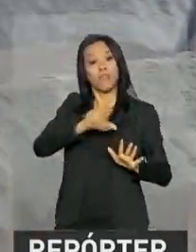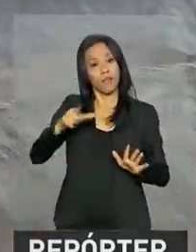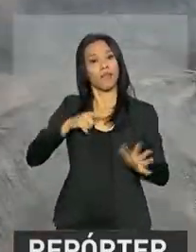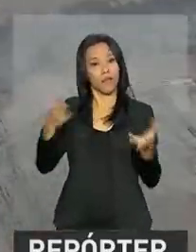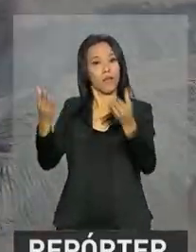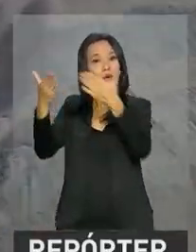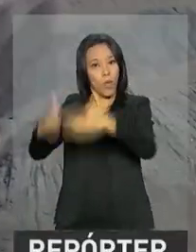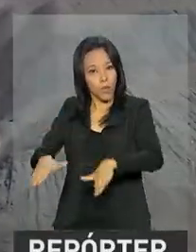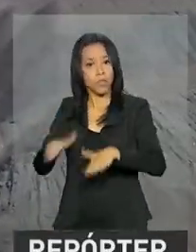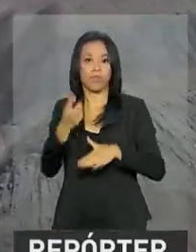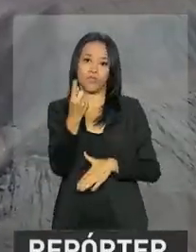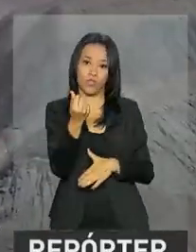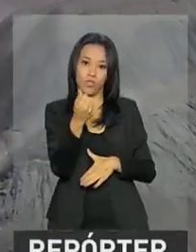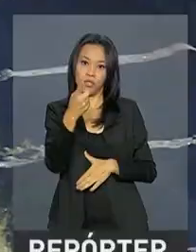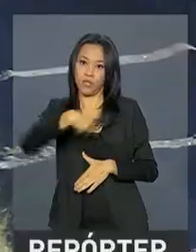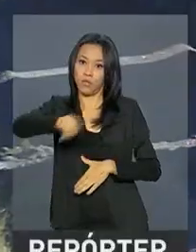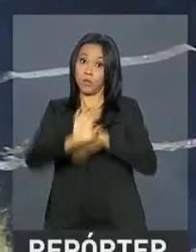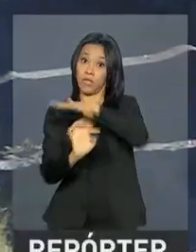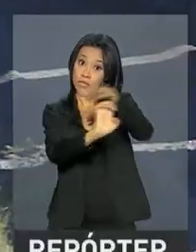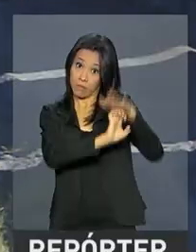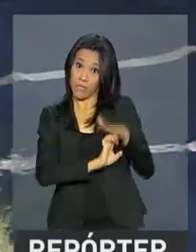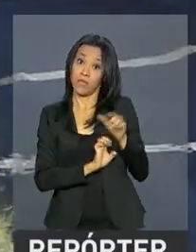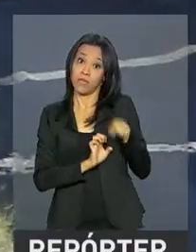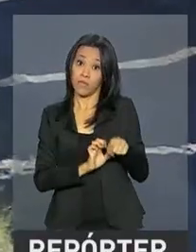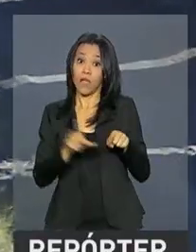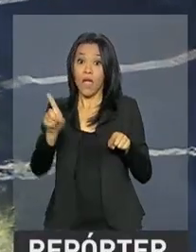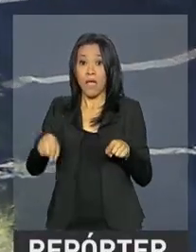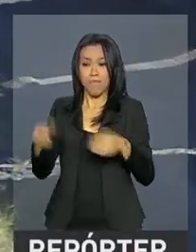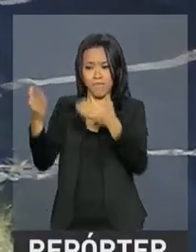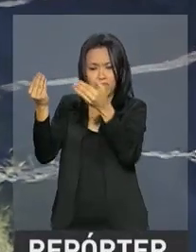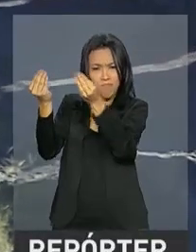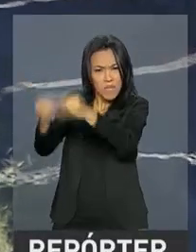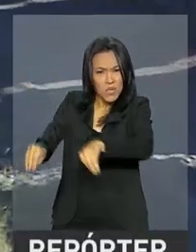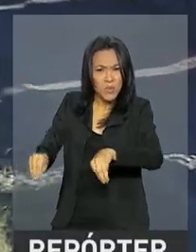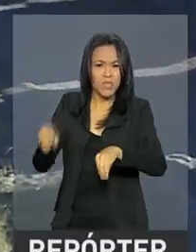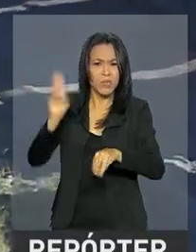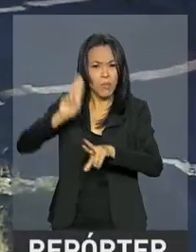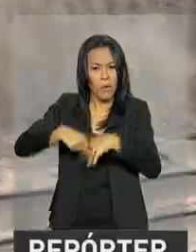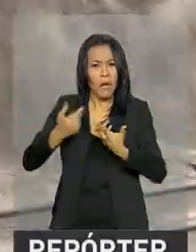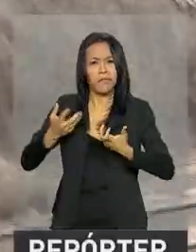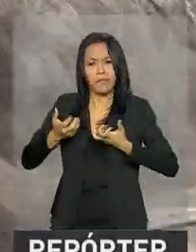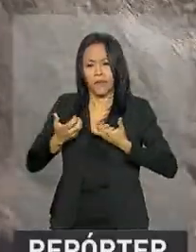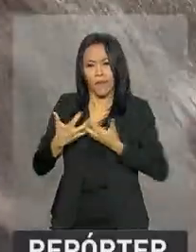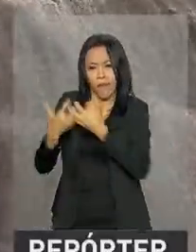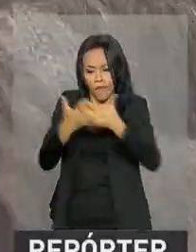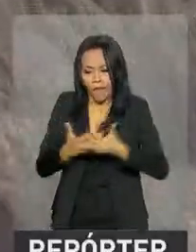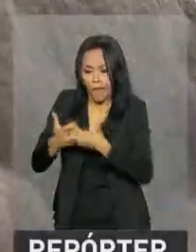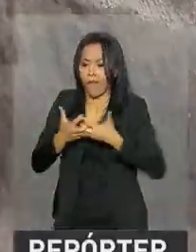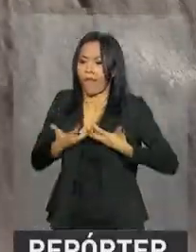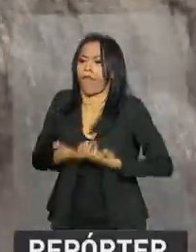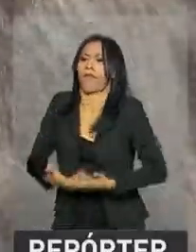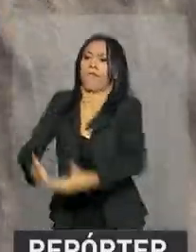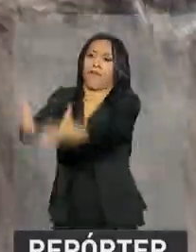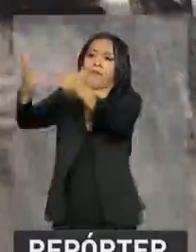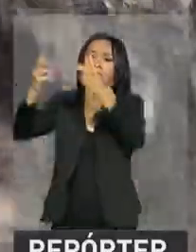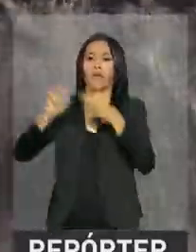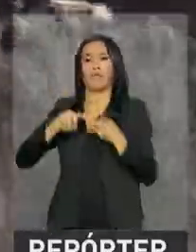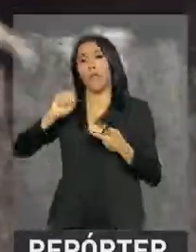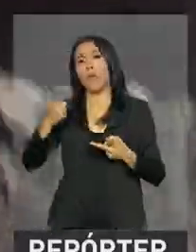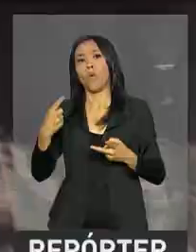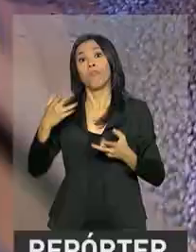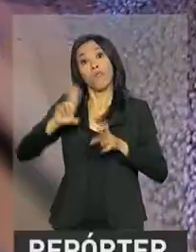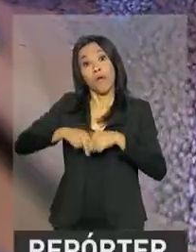das mineradoras são prejuízos que podem ser o estado do transporte embarque ou pela presença de